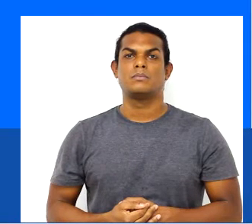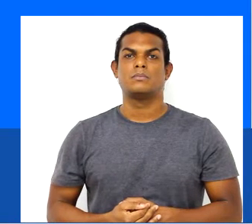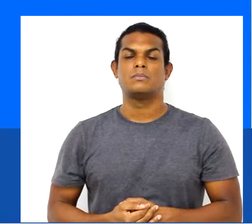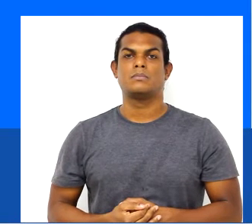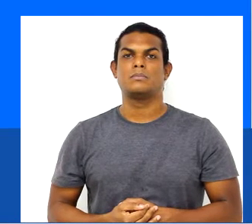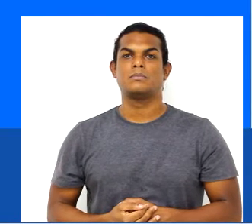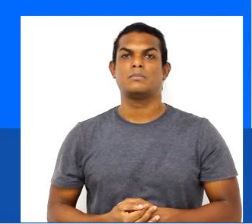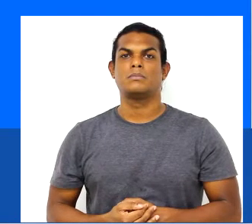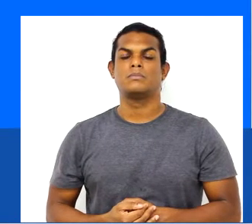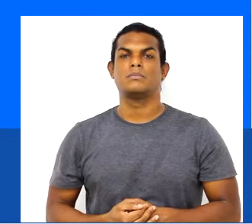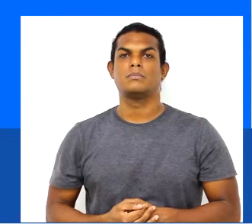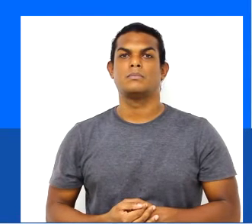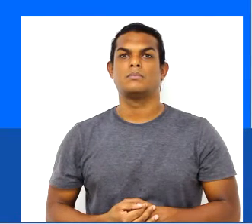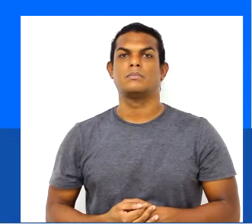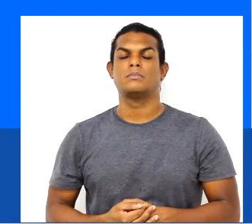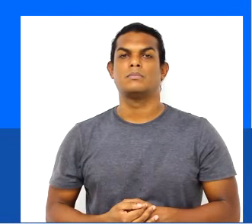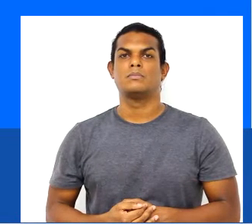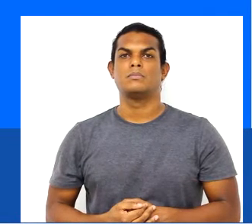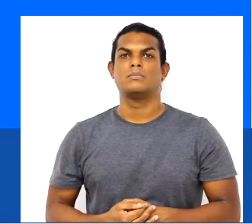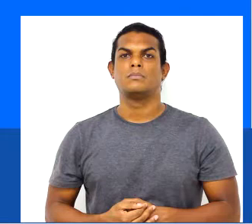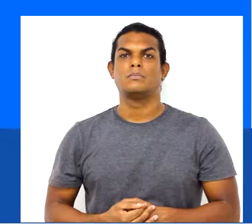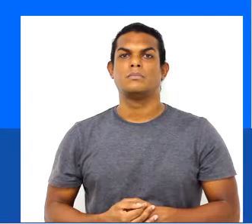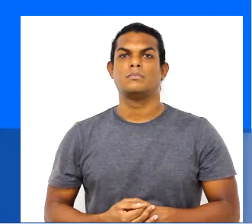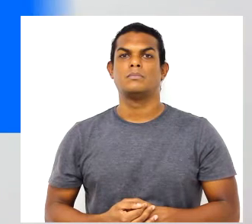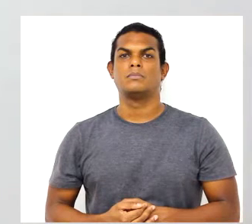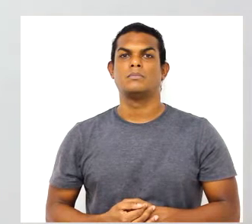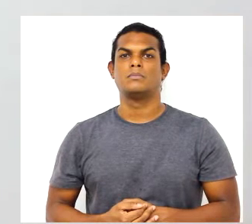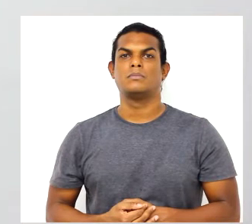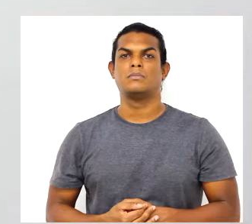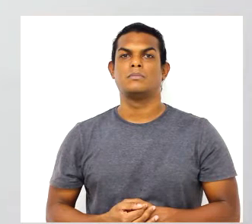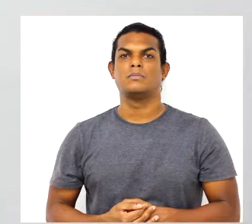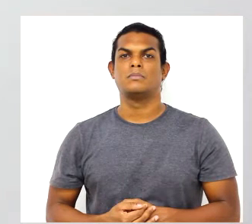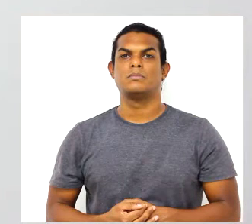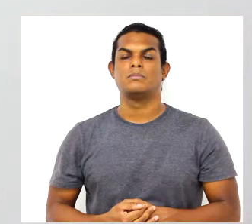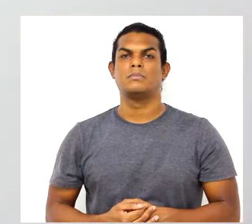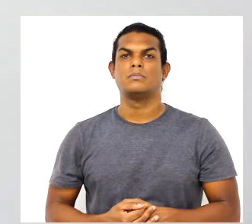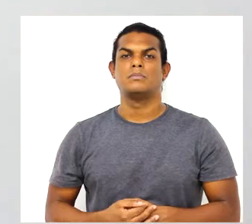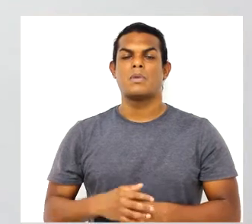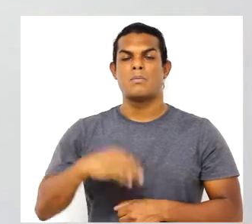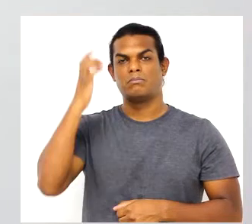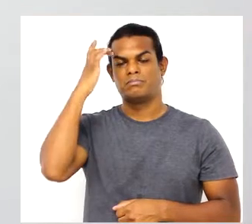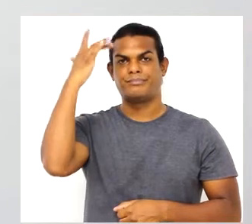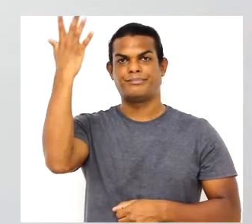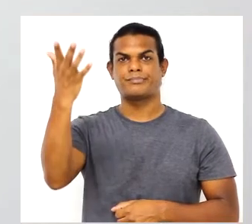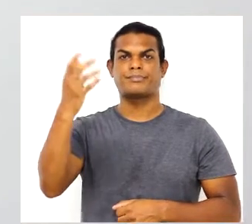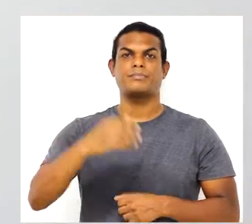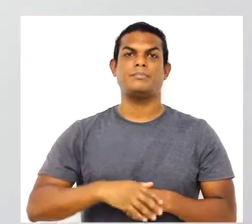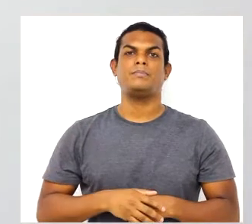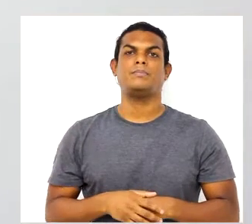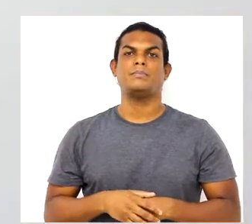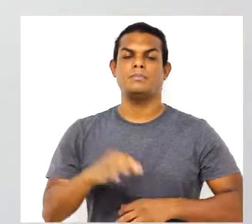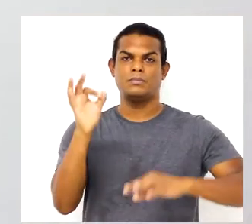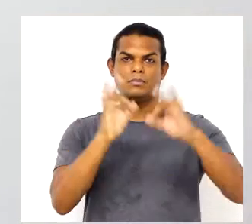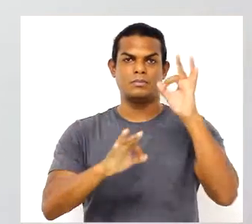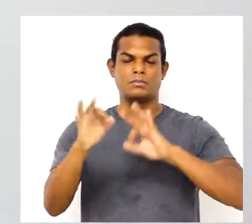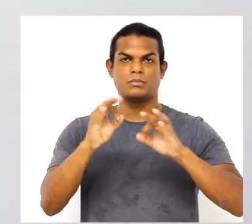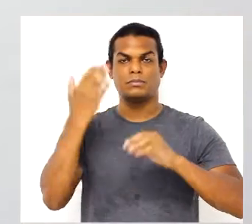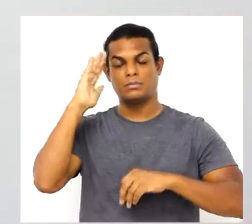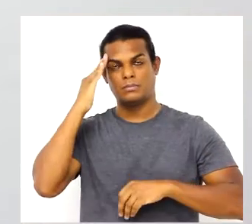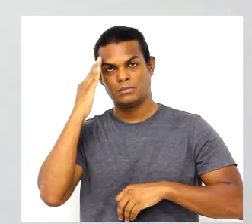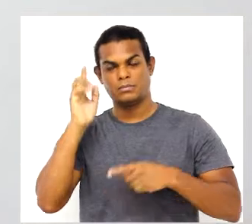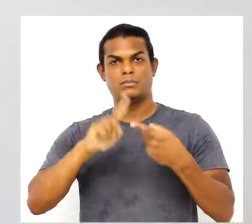falei. Então, é muito mais compreensível e é muito mais fácil de